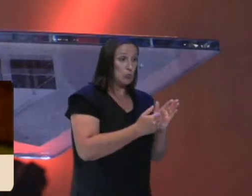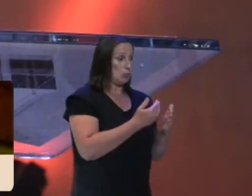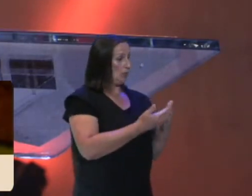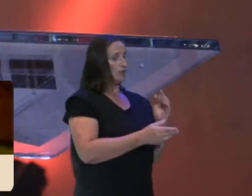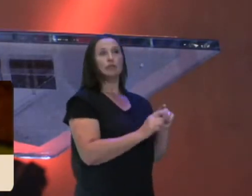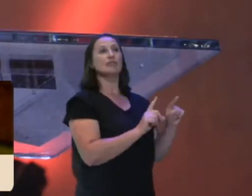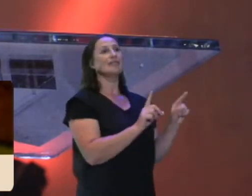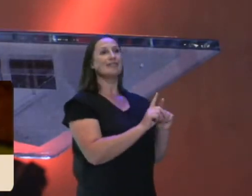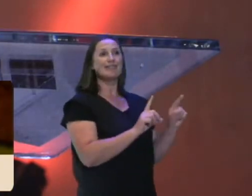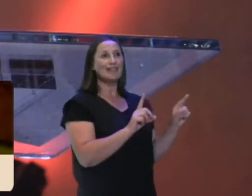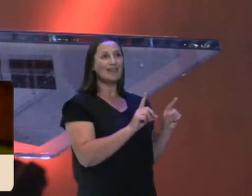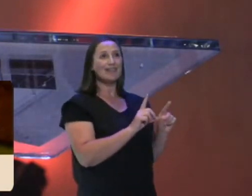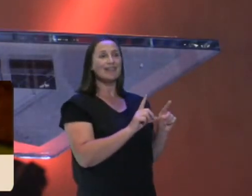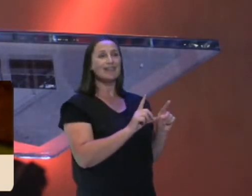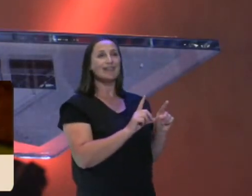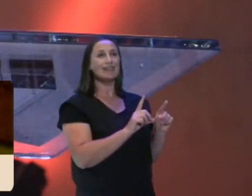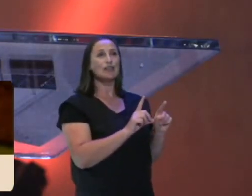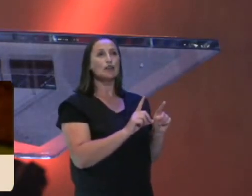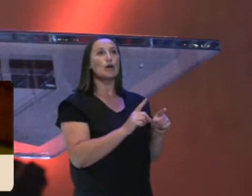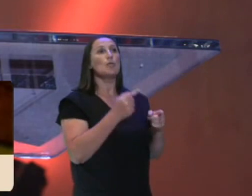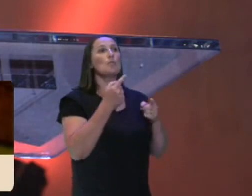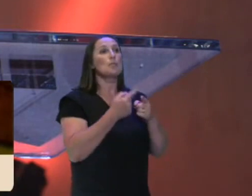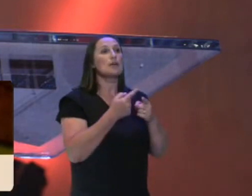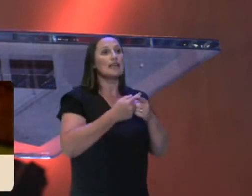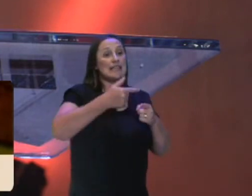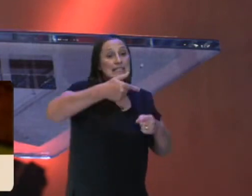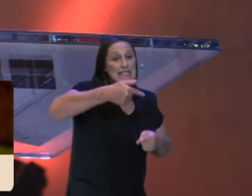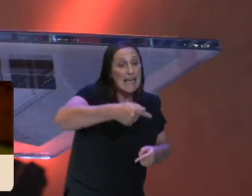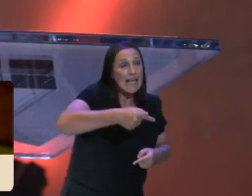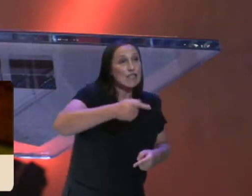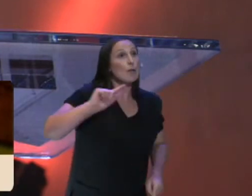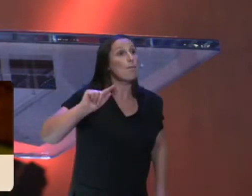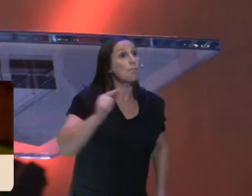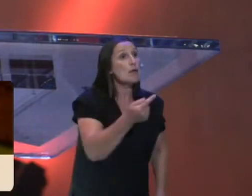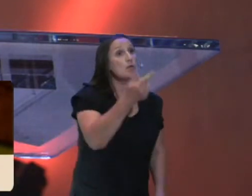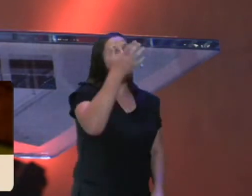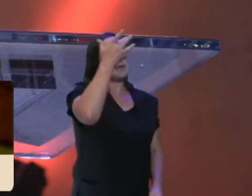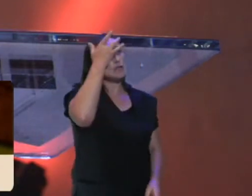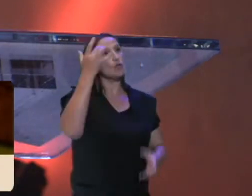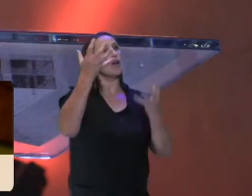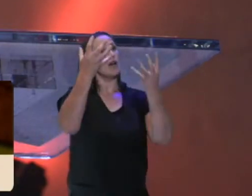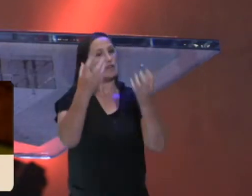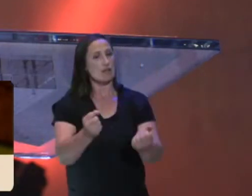perdido, porque 7.000 pessoas se converteram